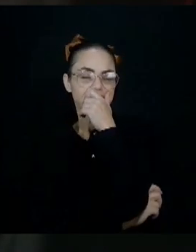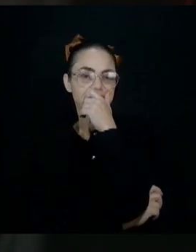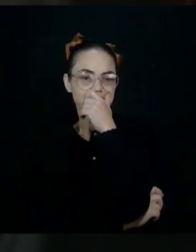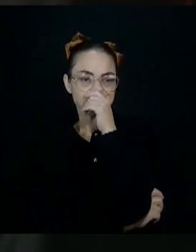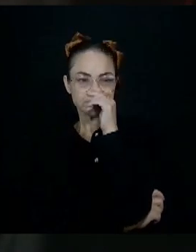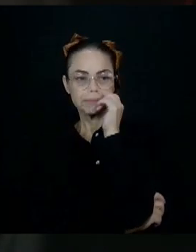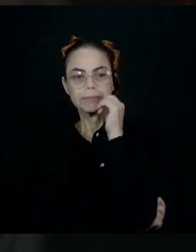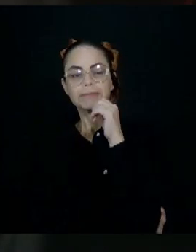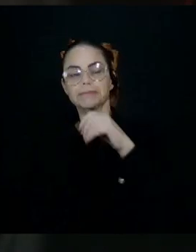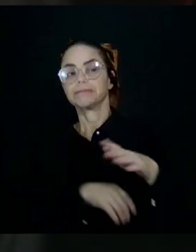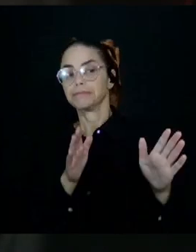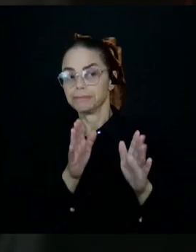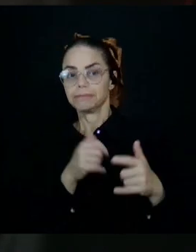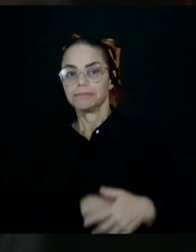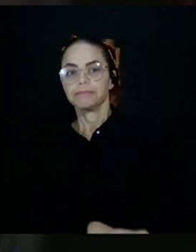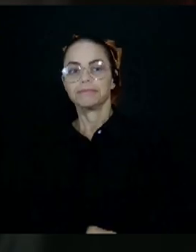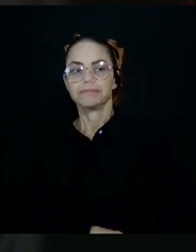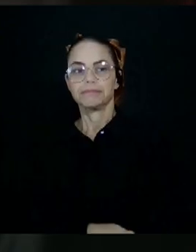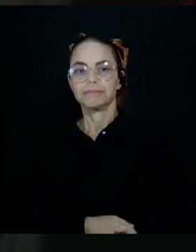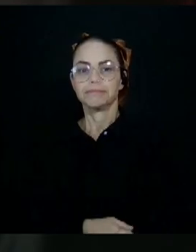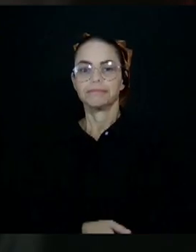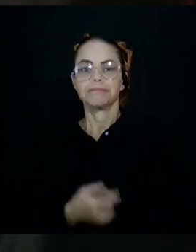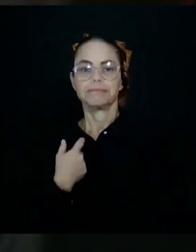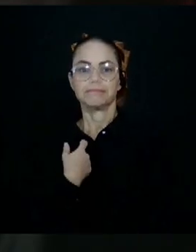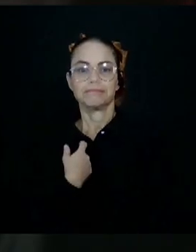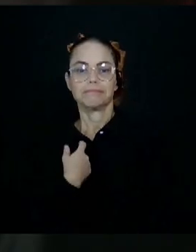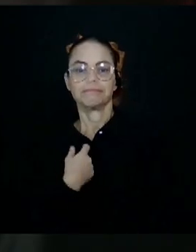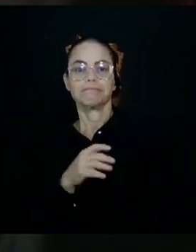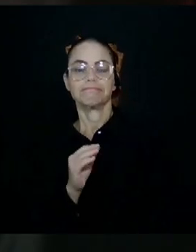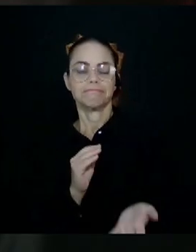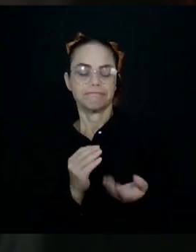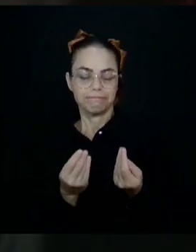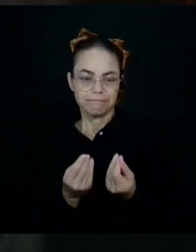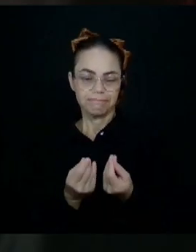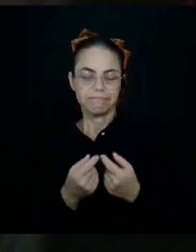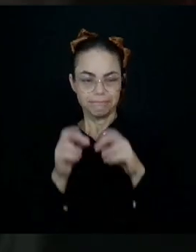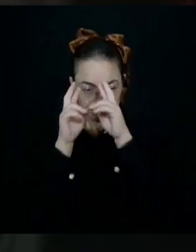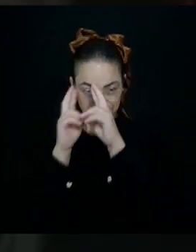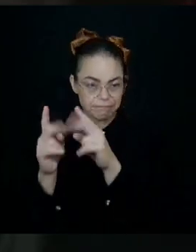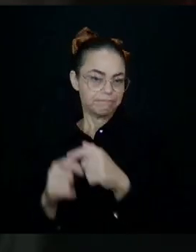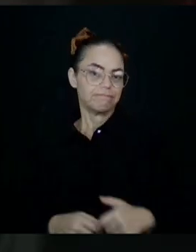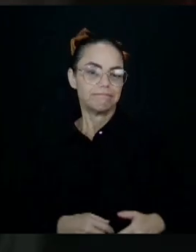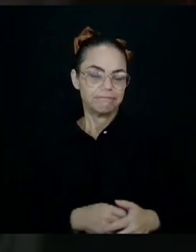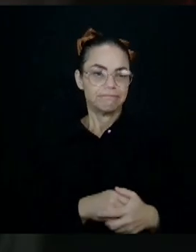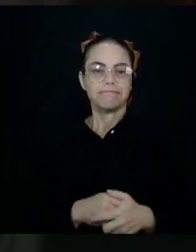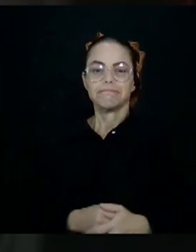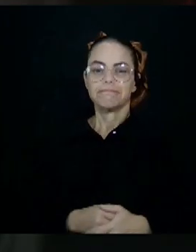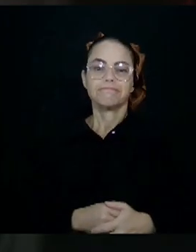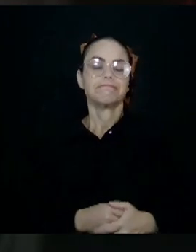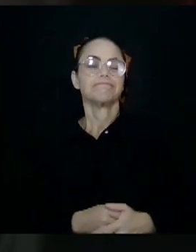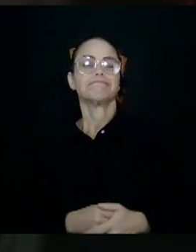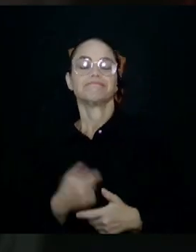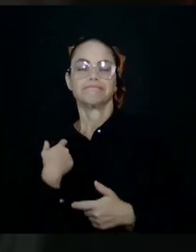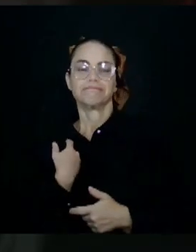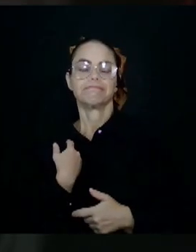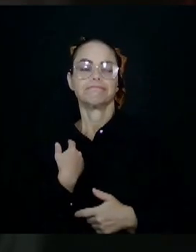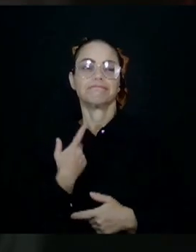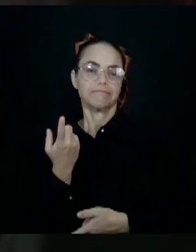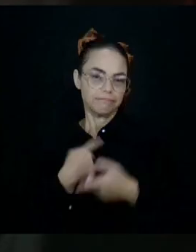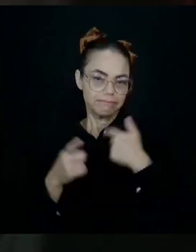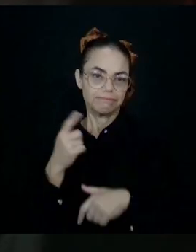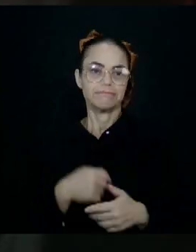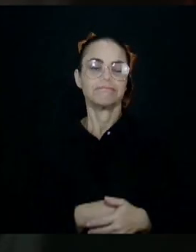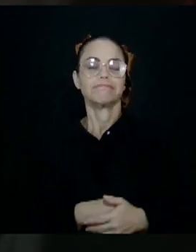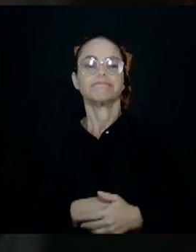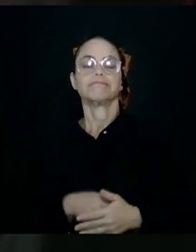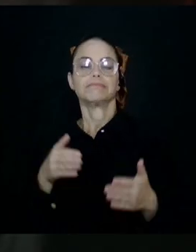a gente fala muito de sororidade, que a gente fala muito de respeito, que a gente fala muito em romper barreiras, e também nessa questão em